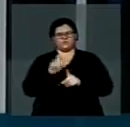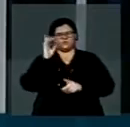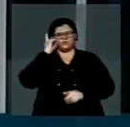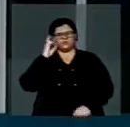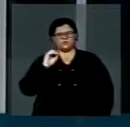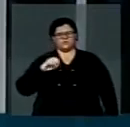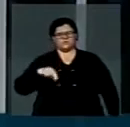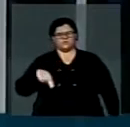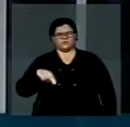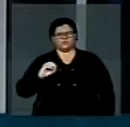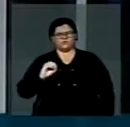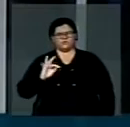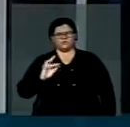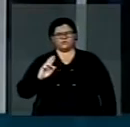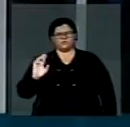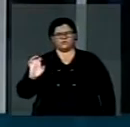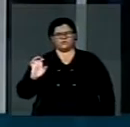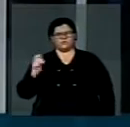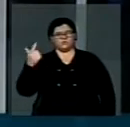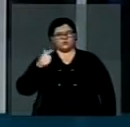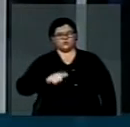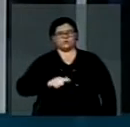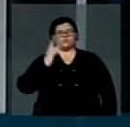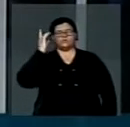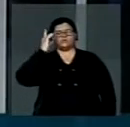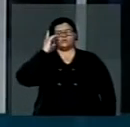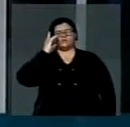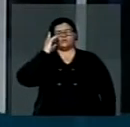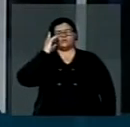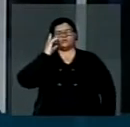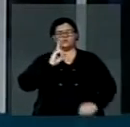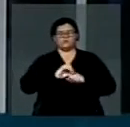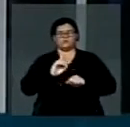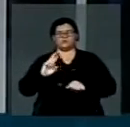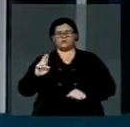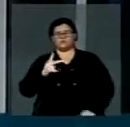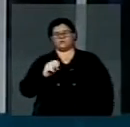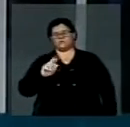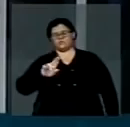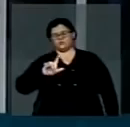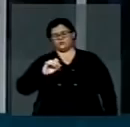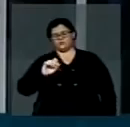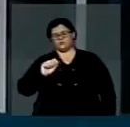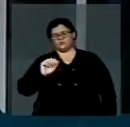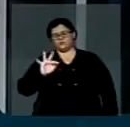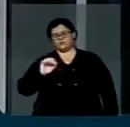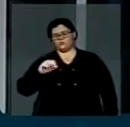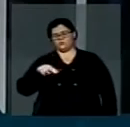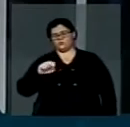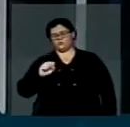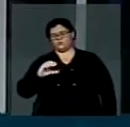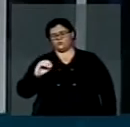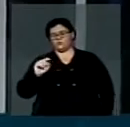Agostinho, cumprimentar o nosso querido doutor Paulo Afonso Ferreira,